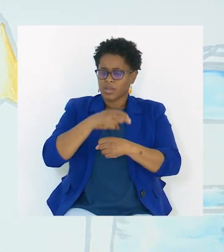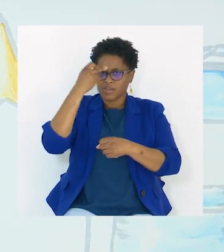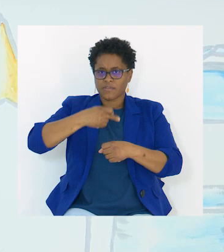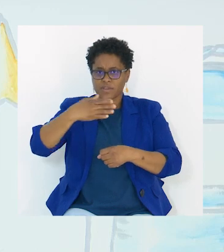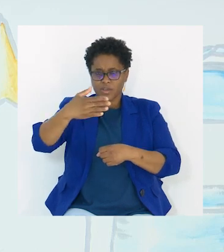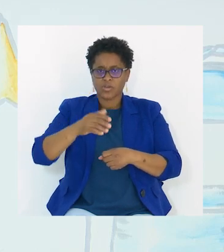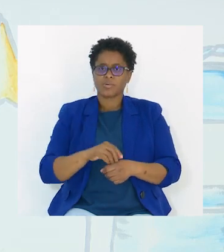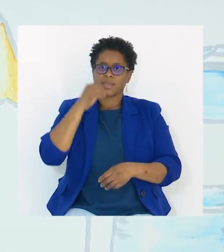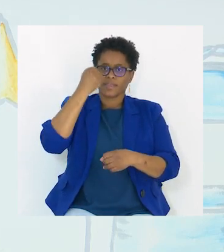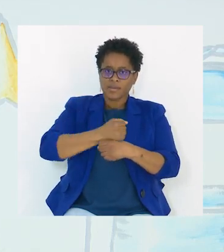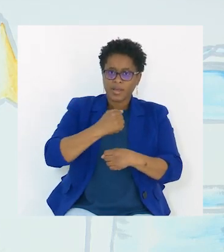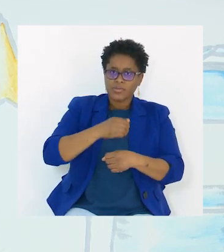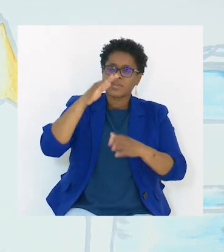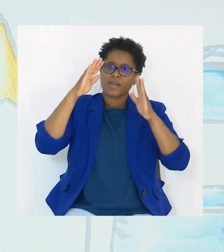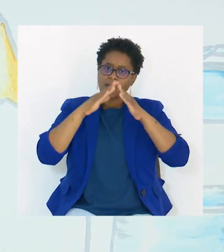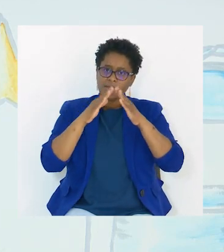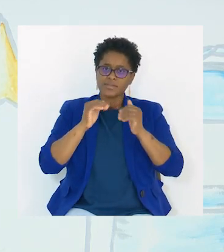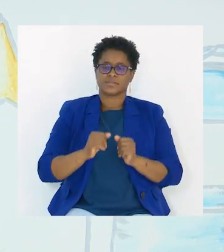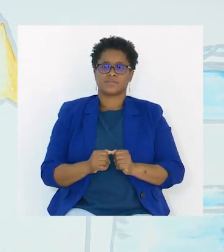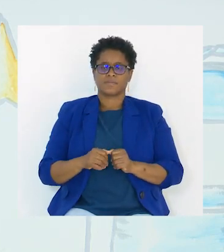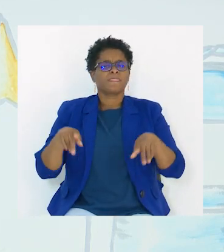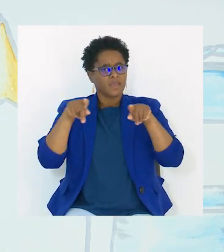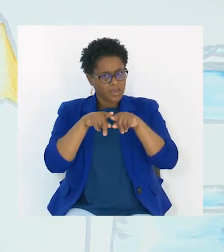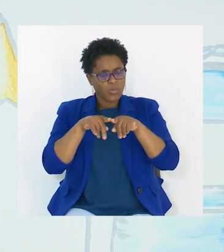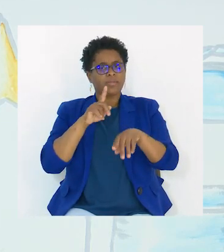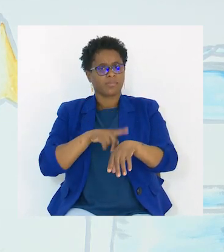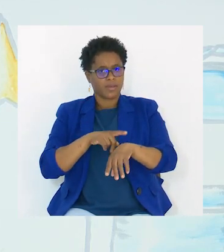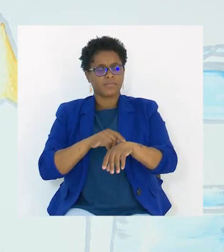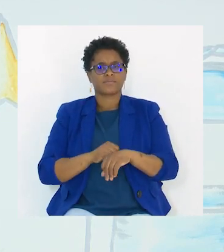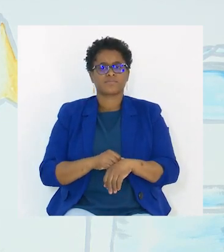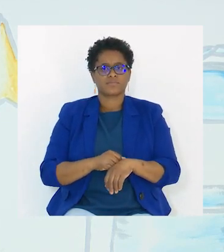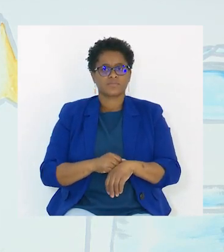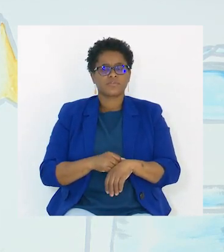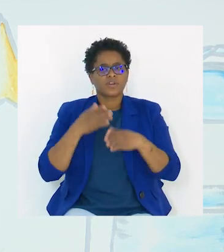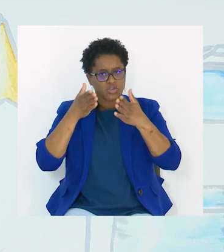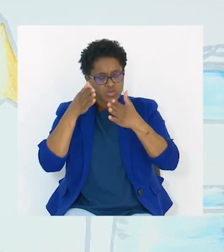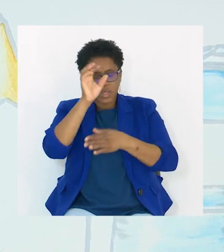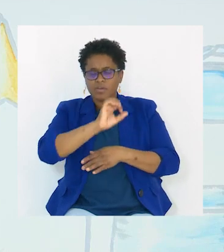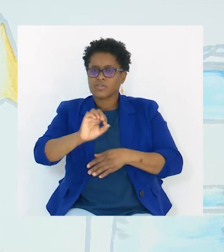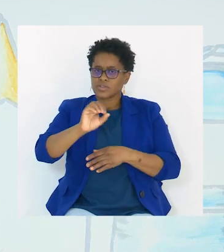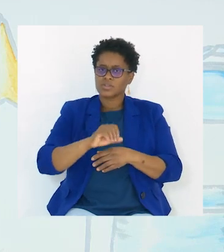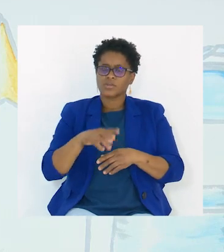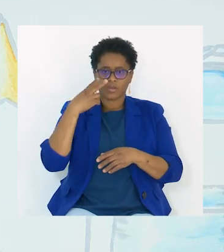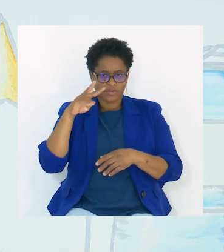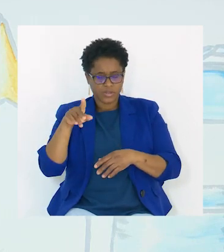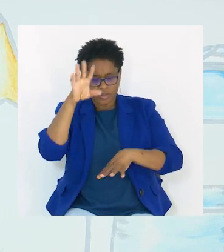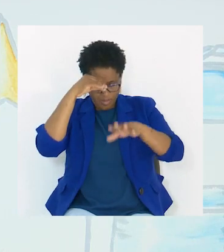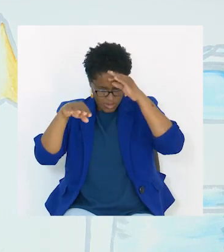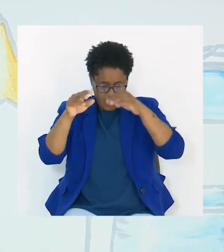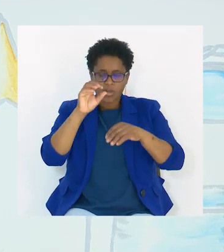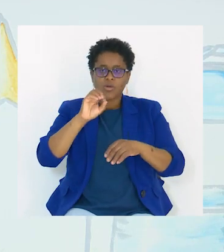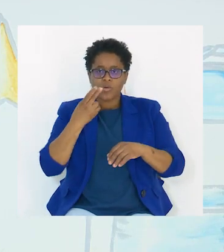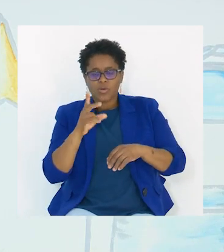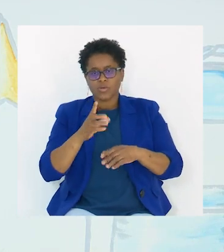para o trabalho de casa e, ao mesmo tempo, servirão para a verificação da vossa